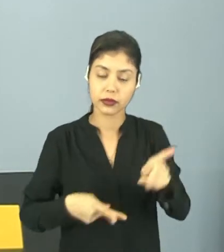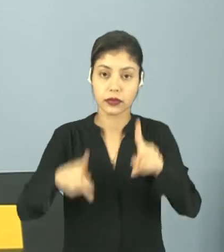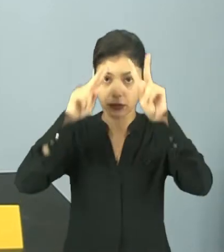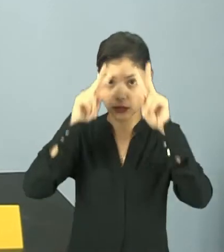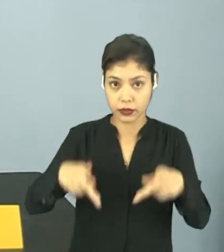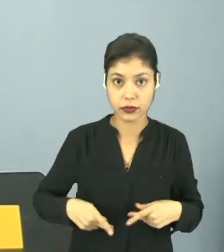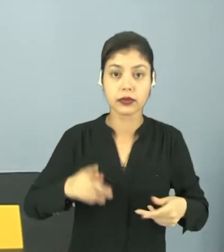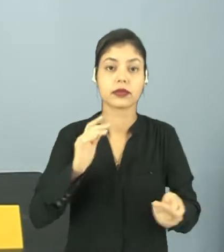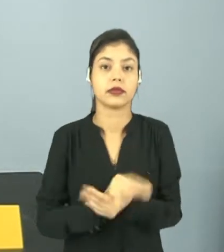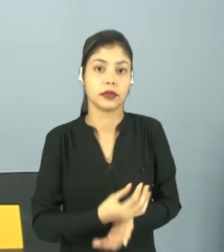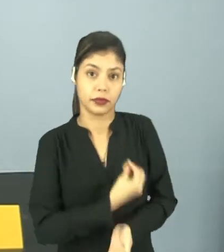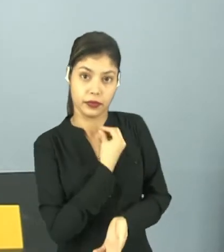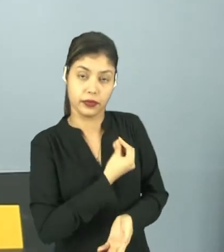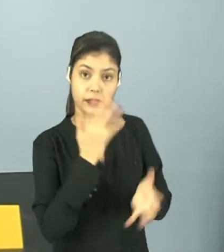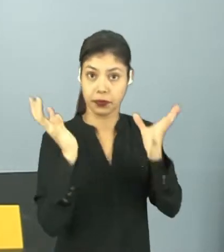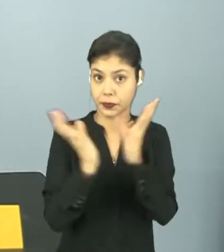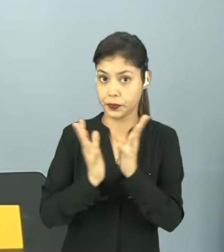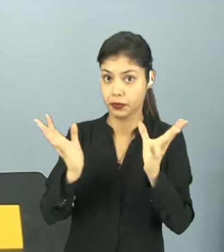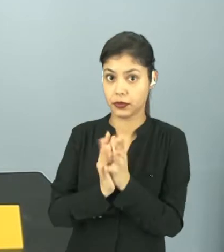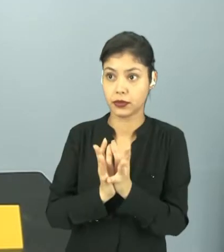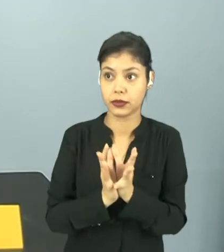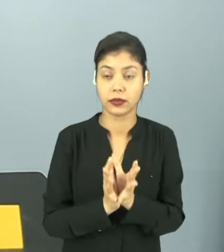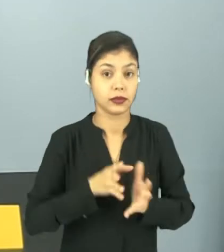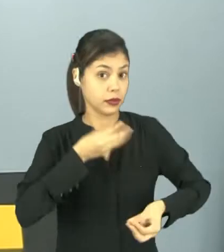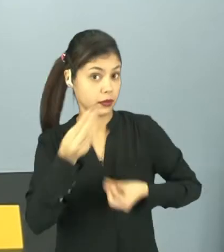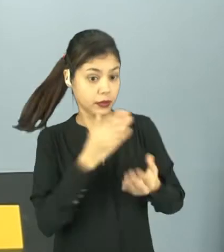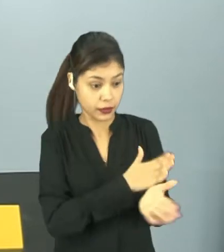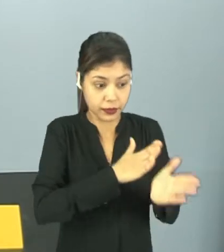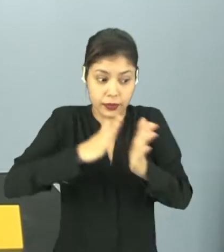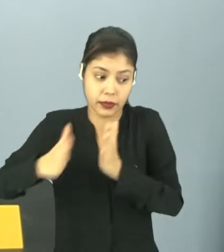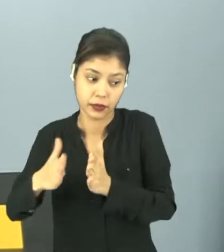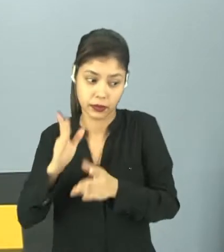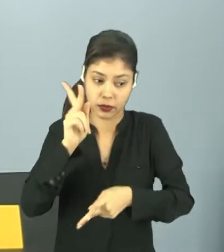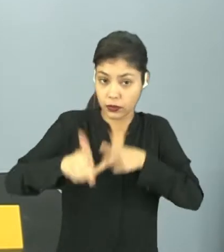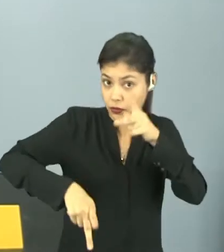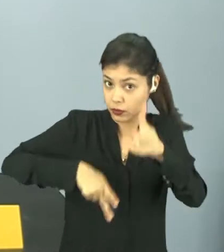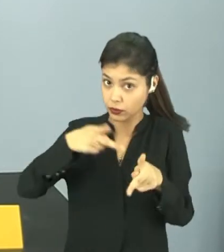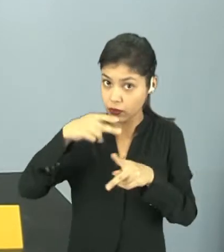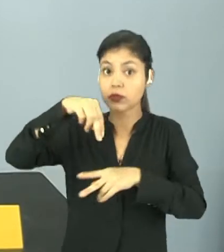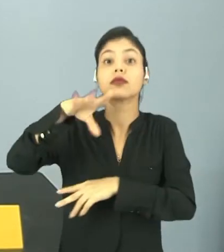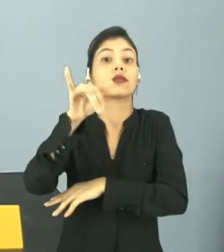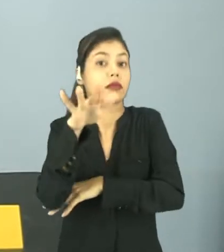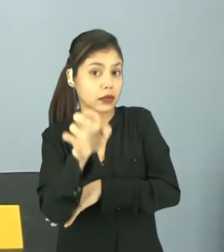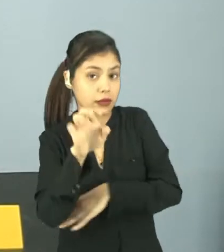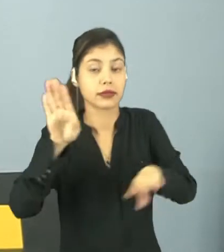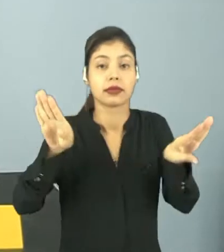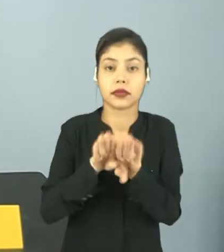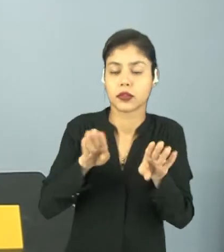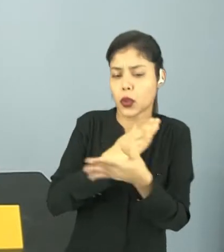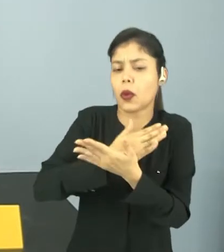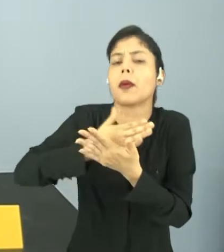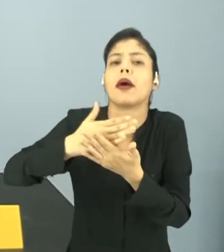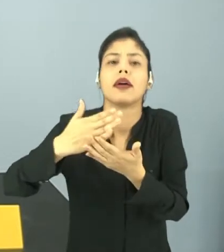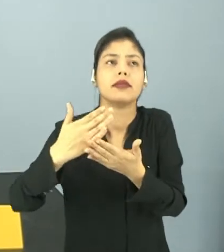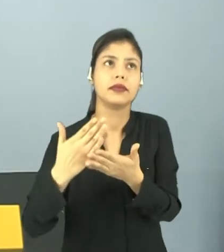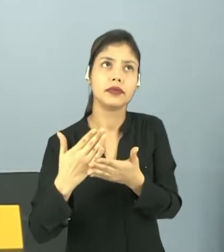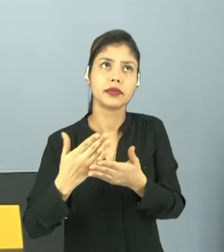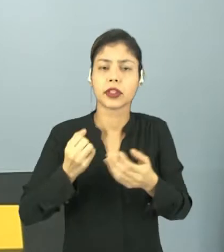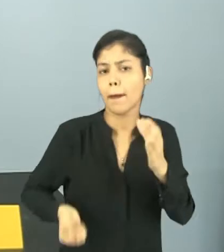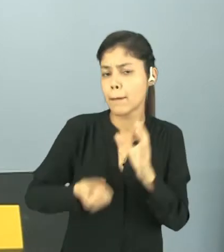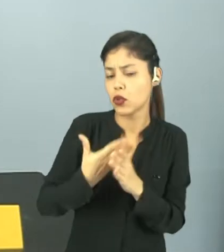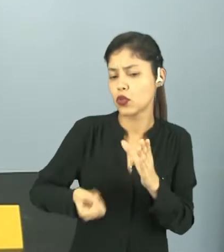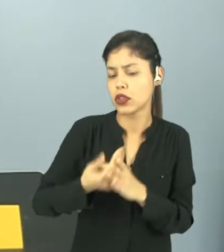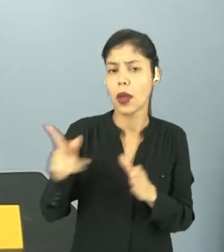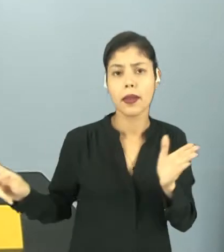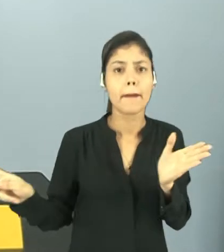humanos viviam em grupos e como que eles passaram de um povo nômade a um povo que começou a